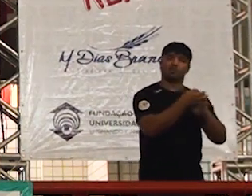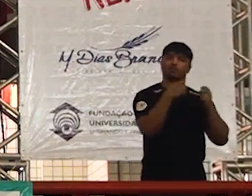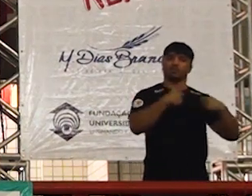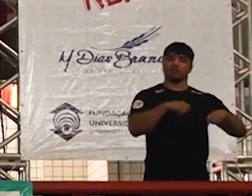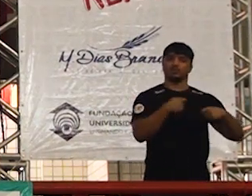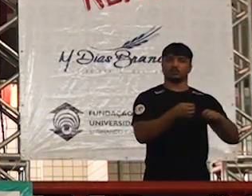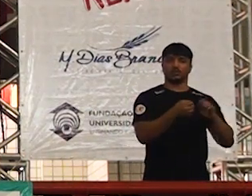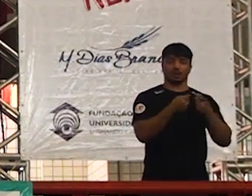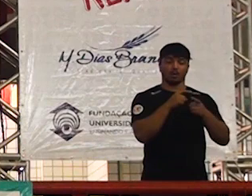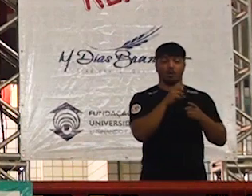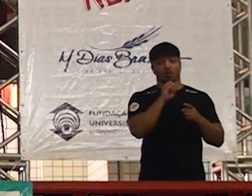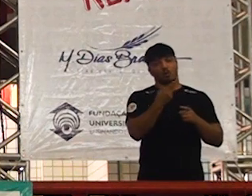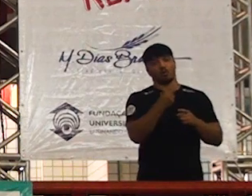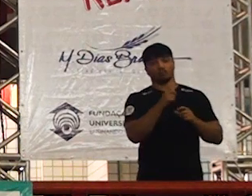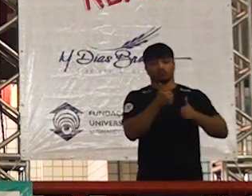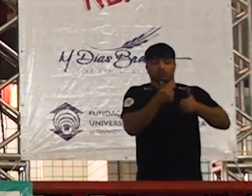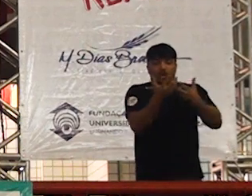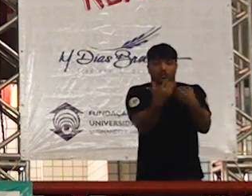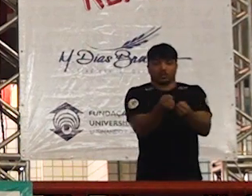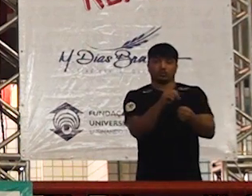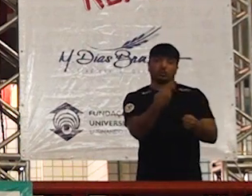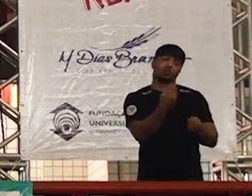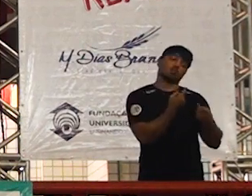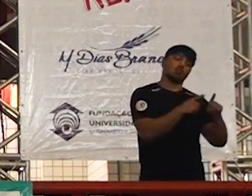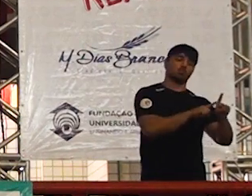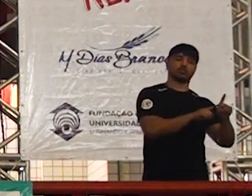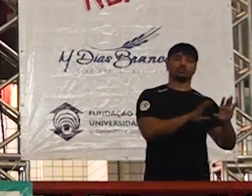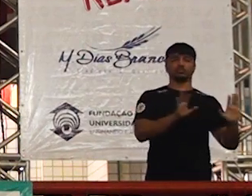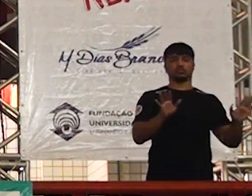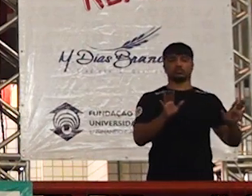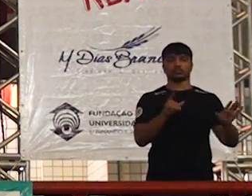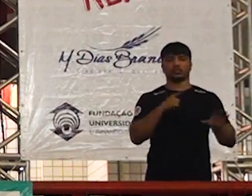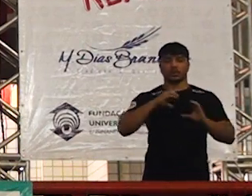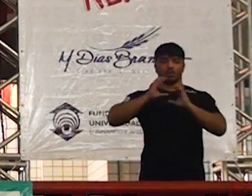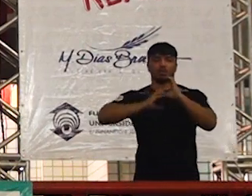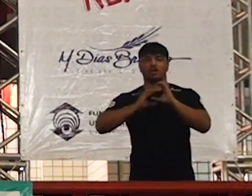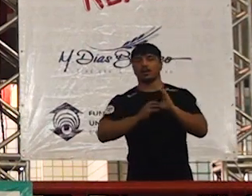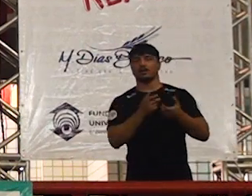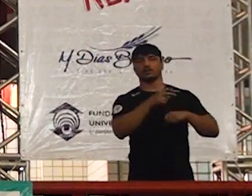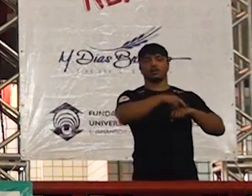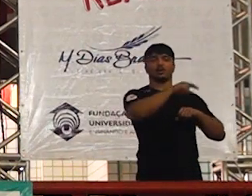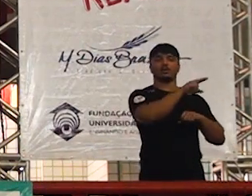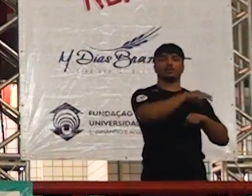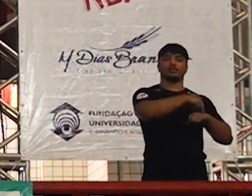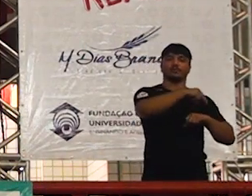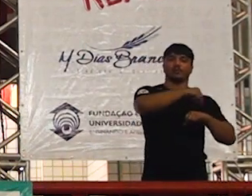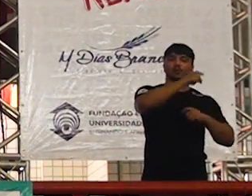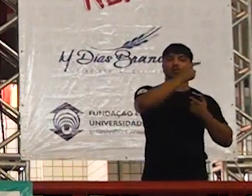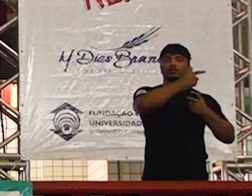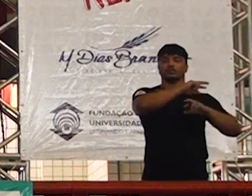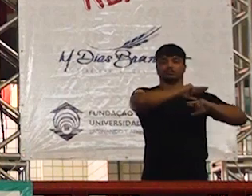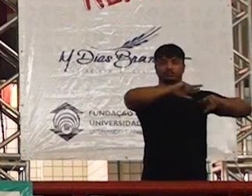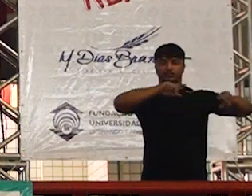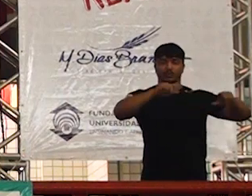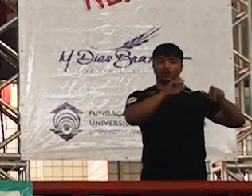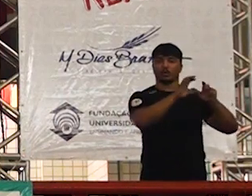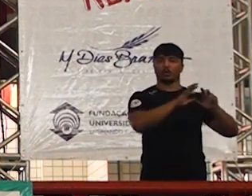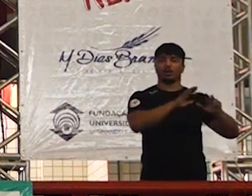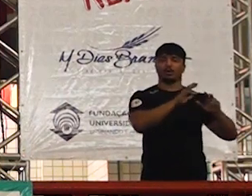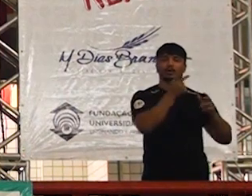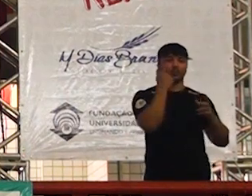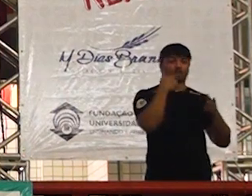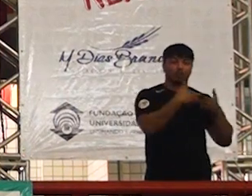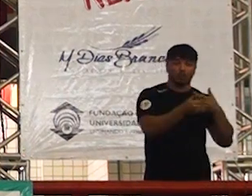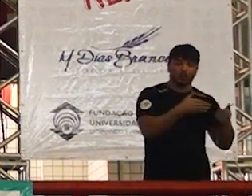manifestar favorável ou contra. As nossas redações na UES, na Unifor, na Unicristos, no Enem, elas